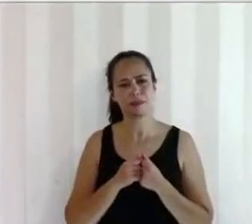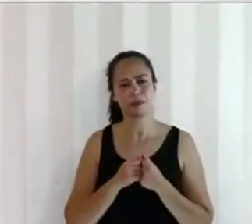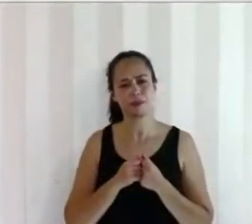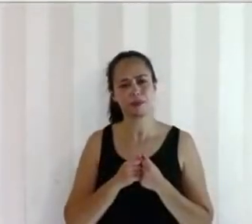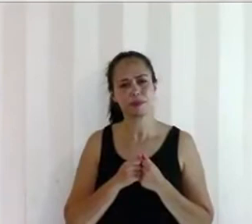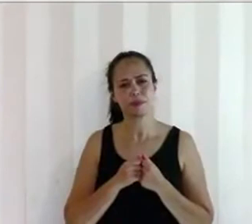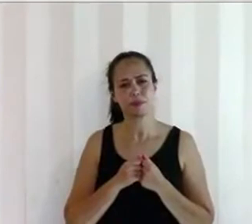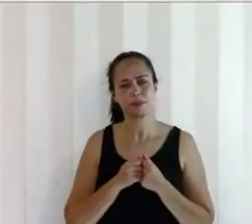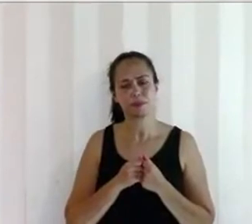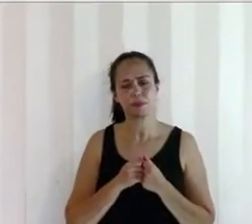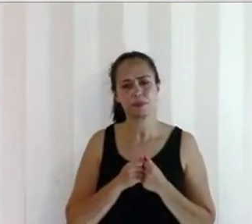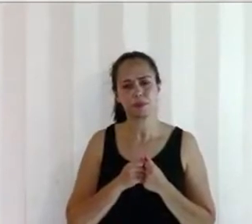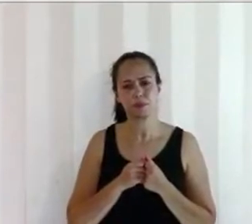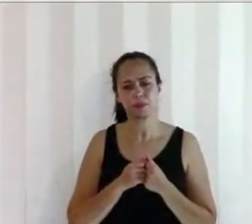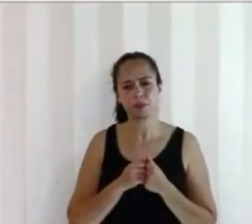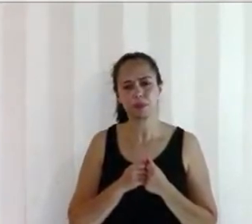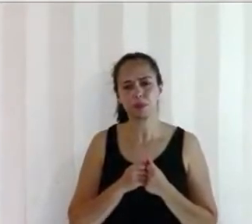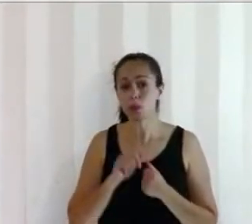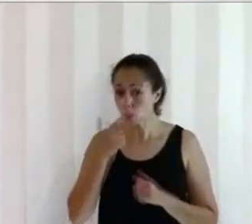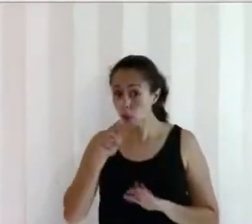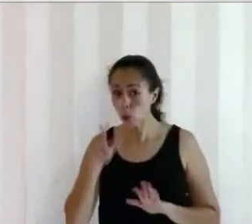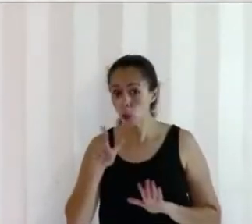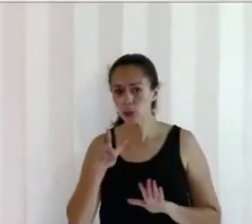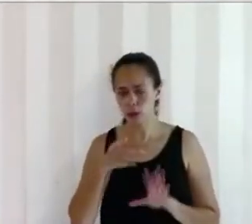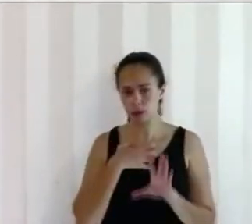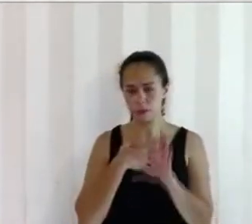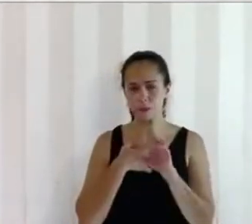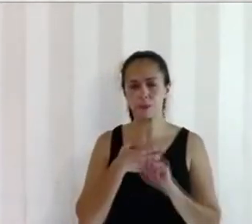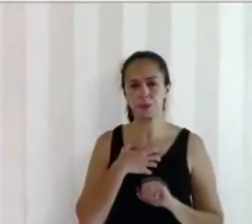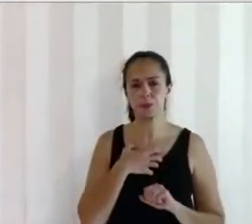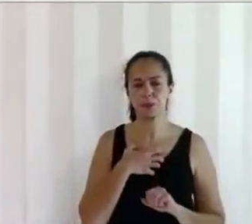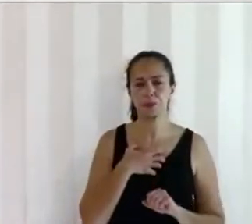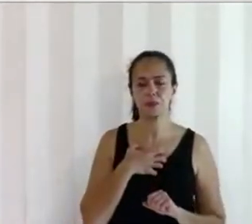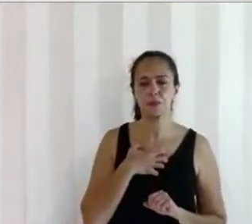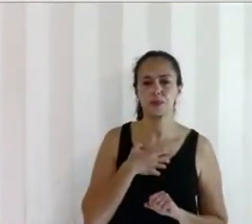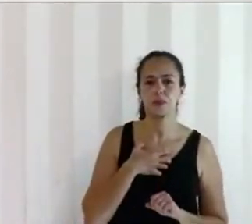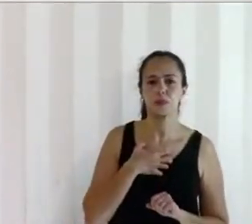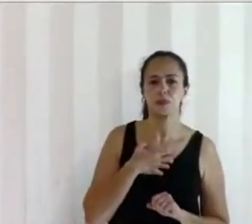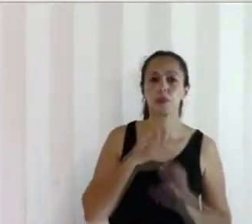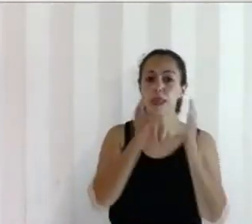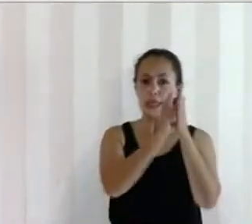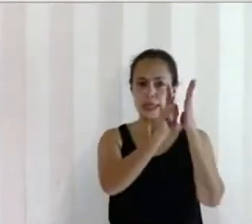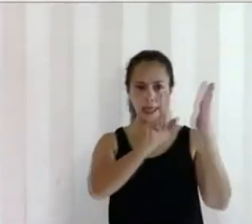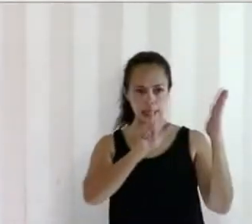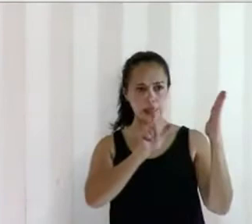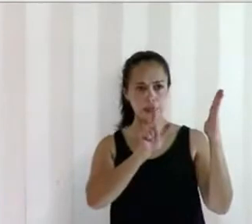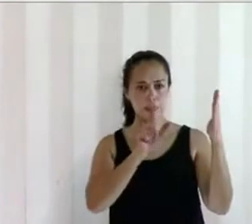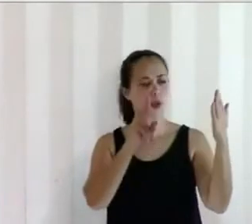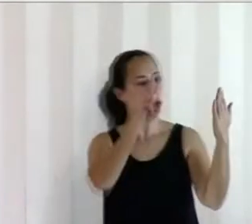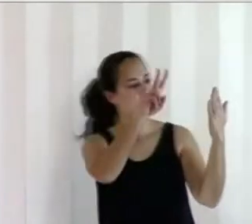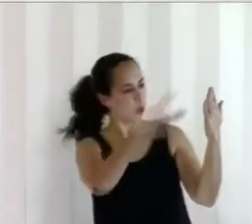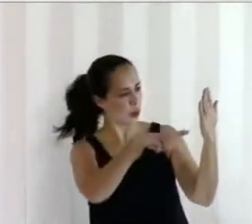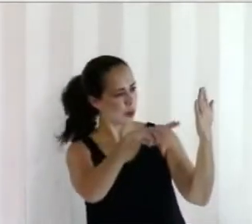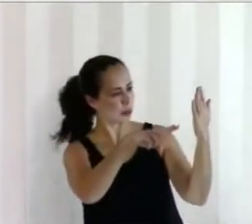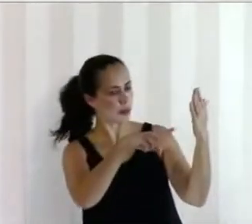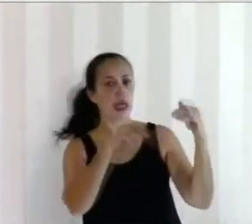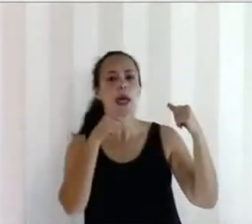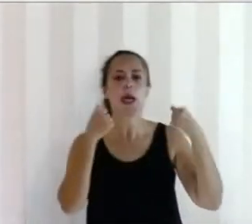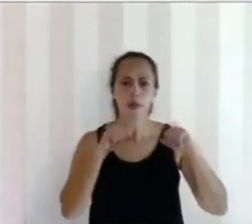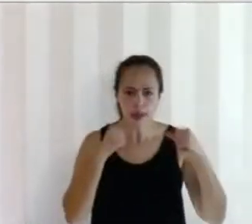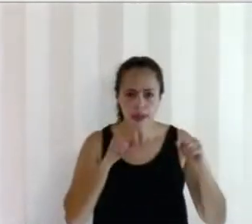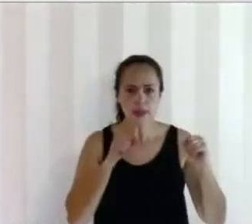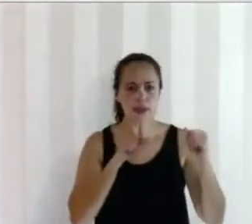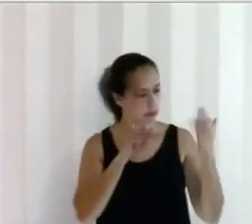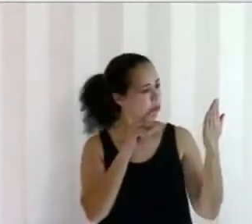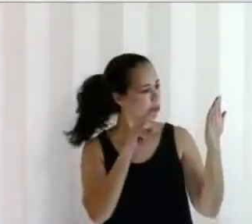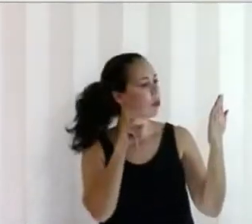Uma outra aplicação. A lei continua sendo a regra do dever cristão. E nela,